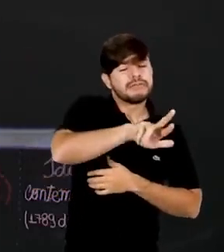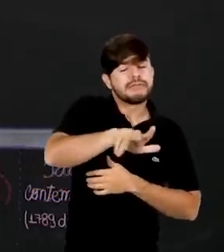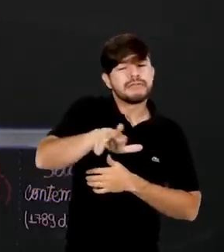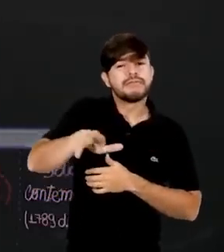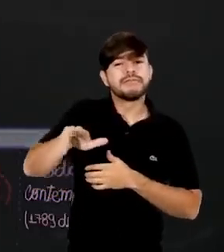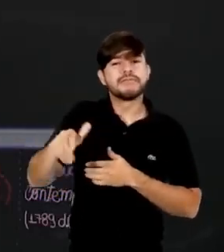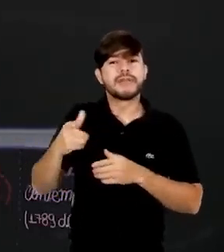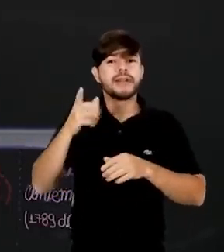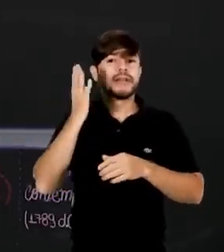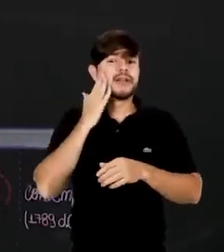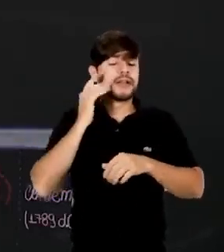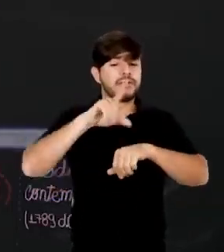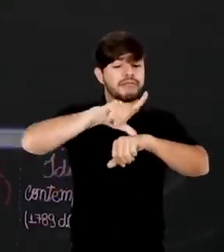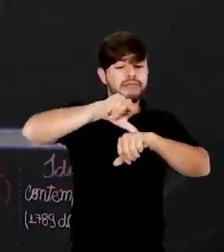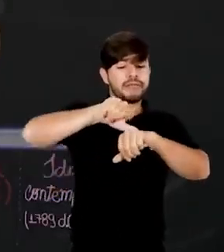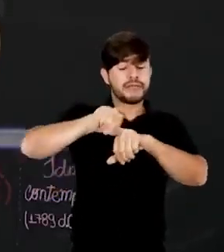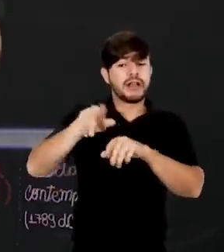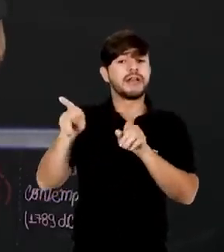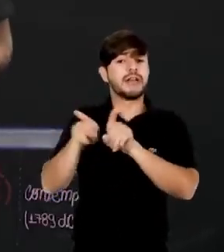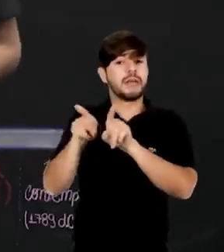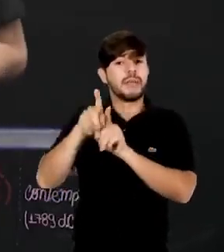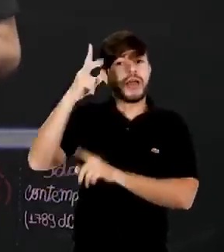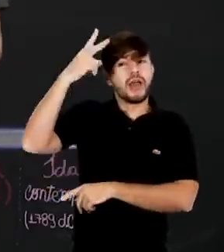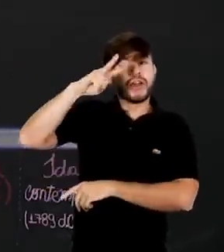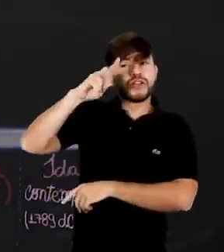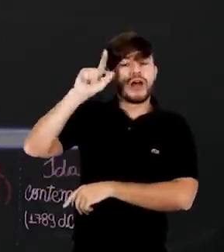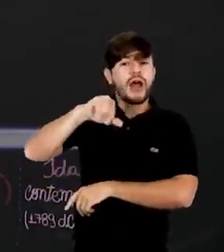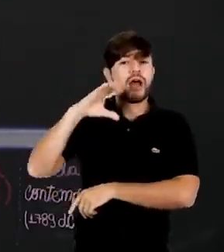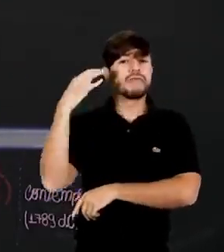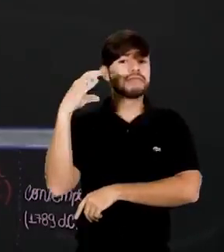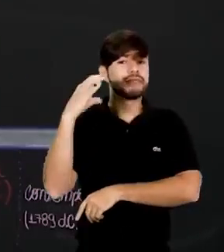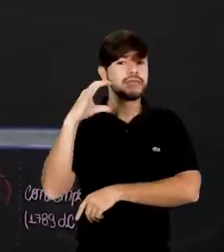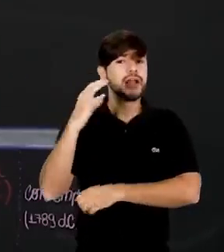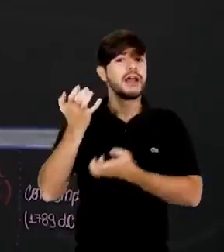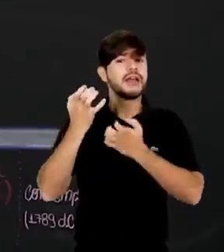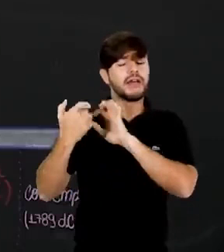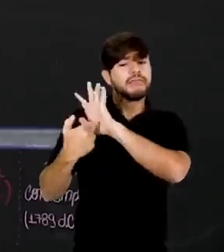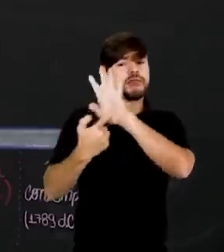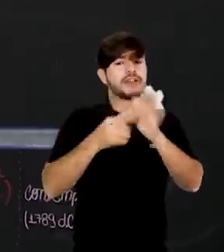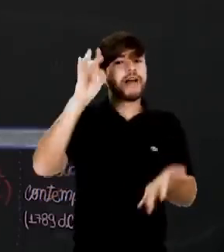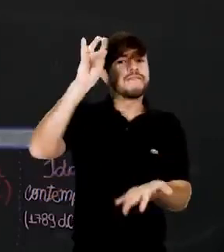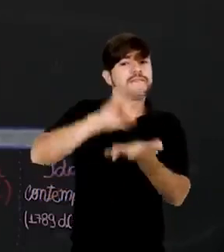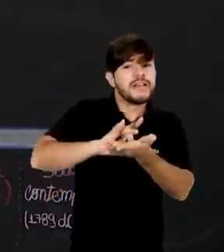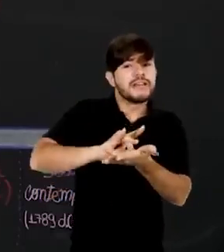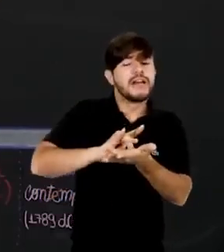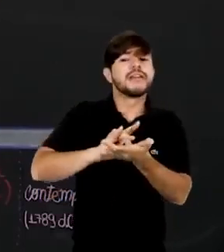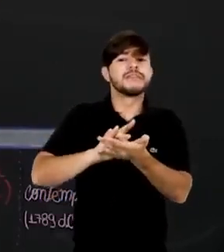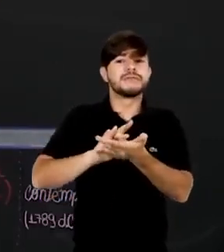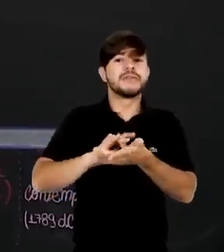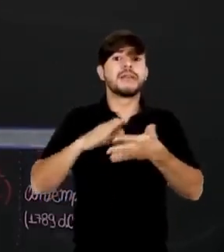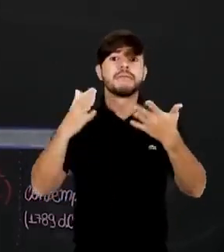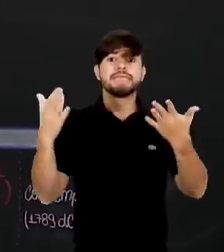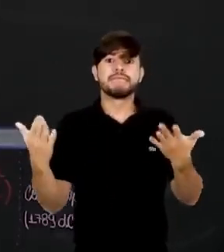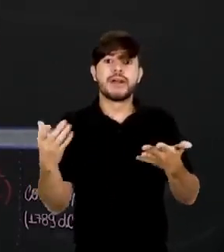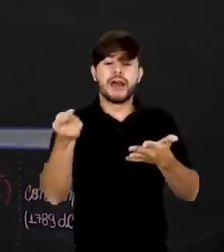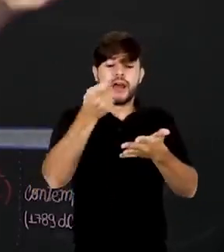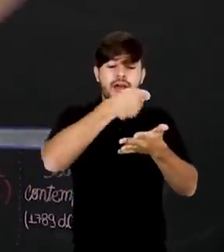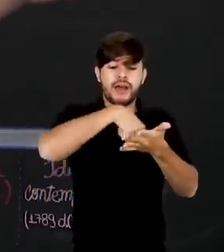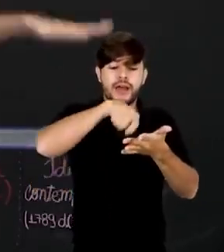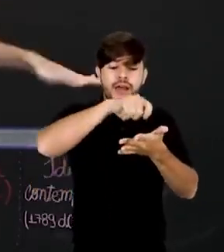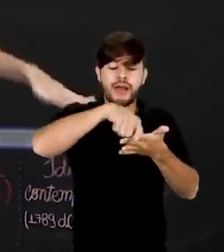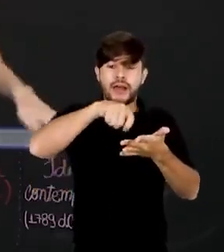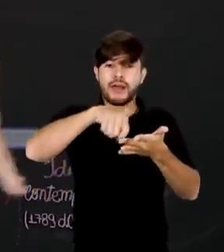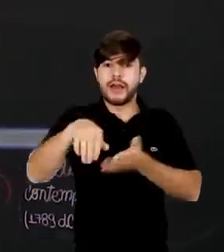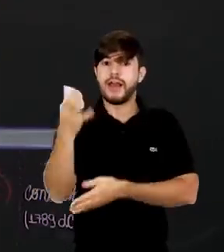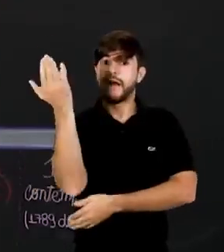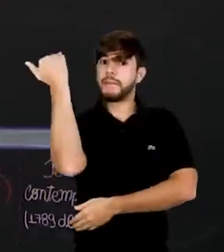o tempo, que a história é uma ciência porque quer atingir a verdade sobre alguma coisa e que para escrever sobre